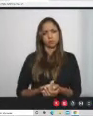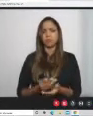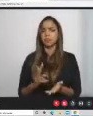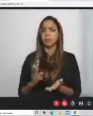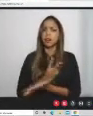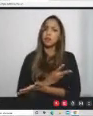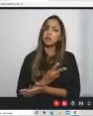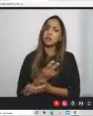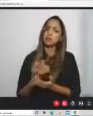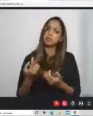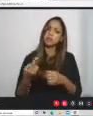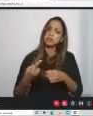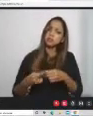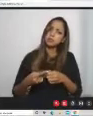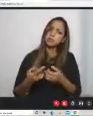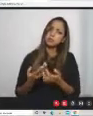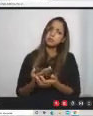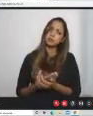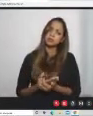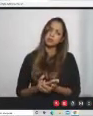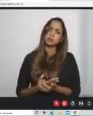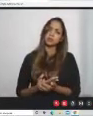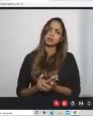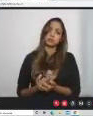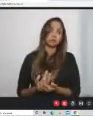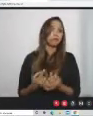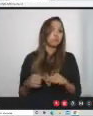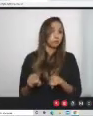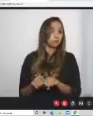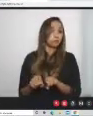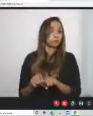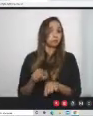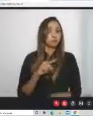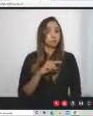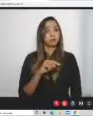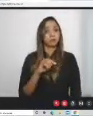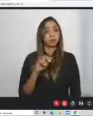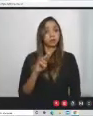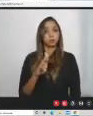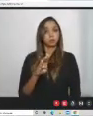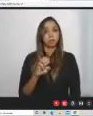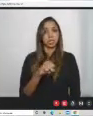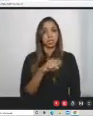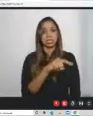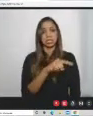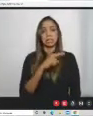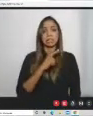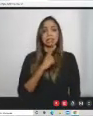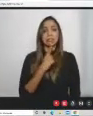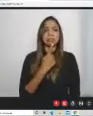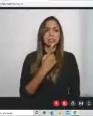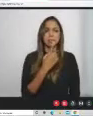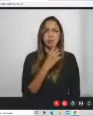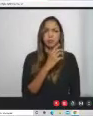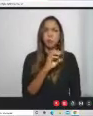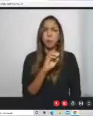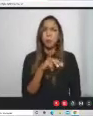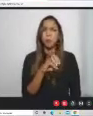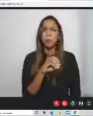município. Inclusive, a UBS ela está cheia de mofo, ela não tem